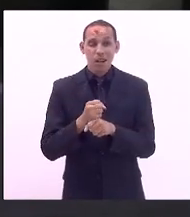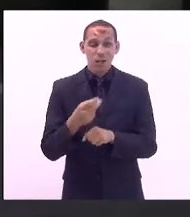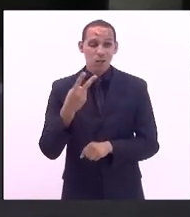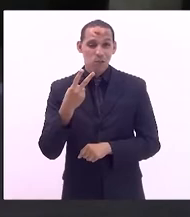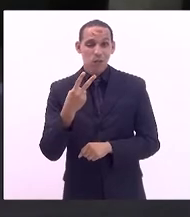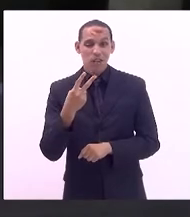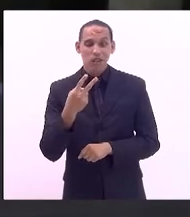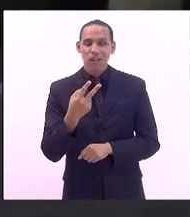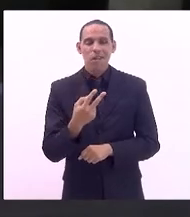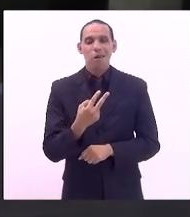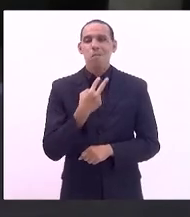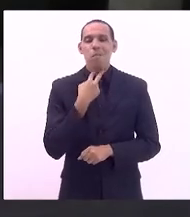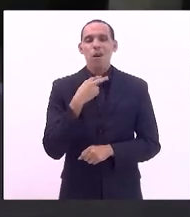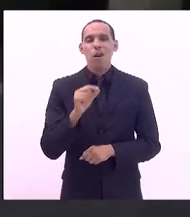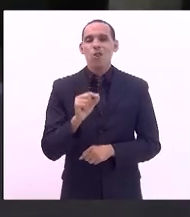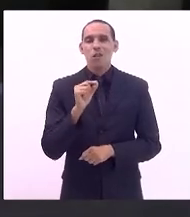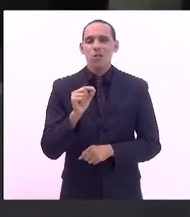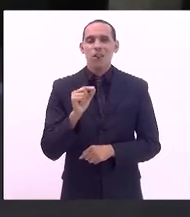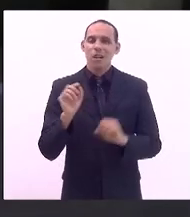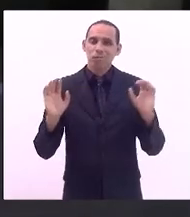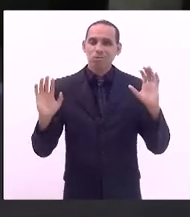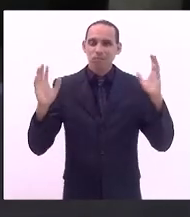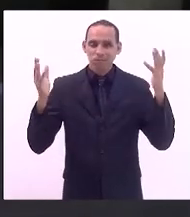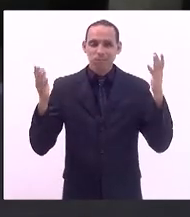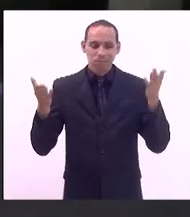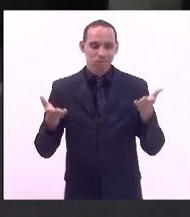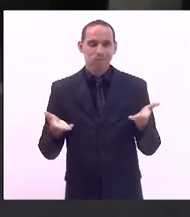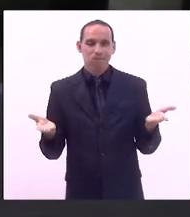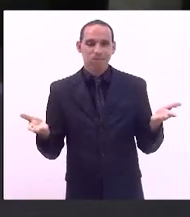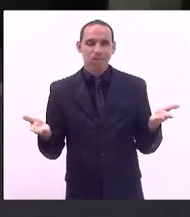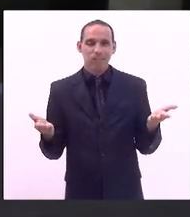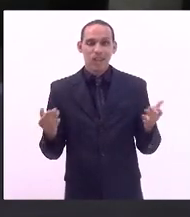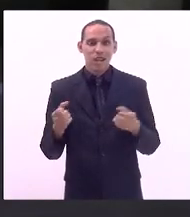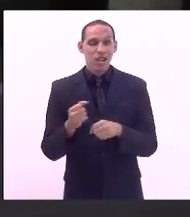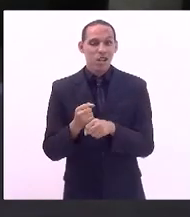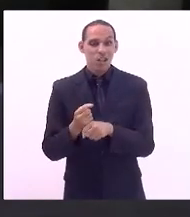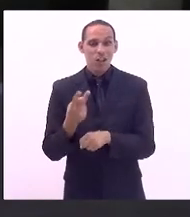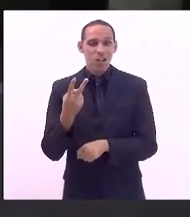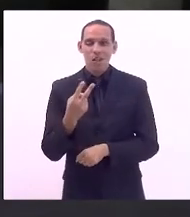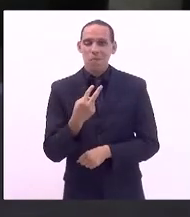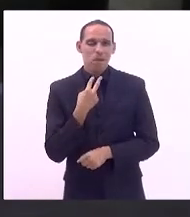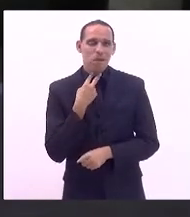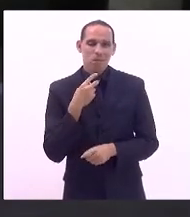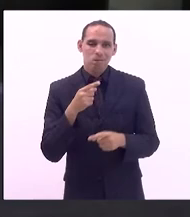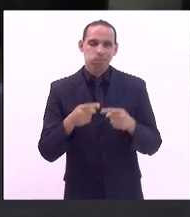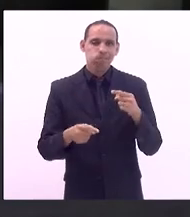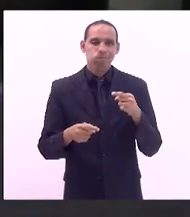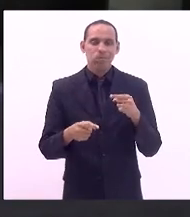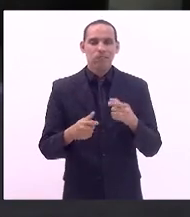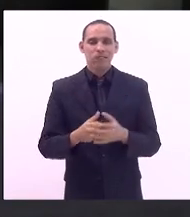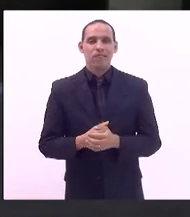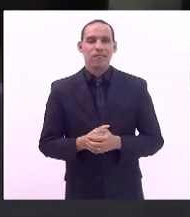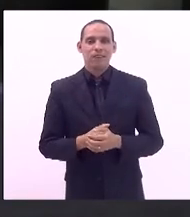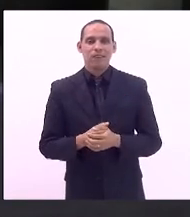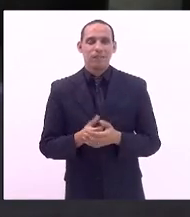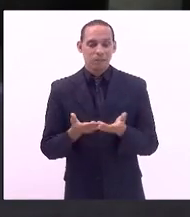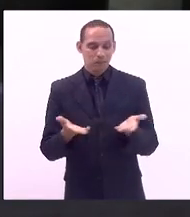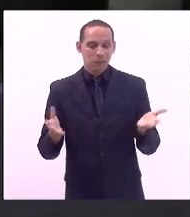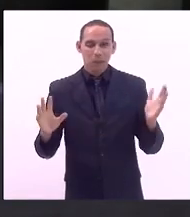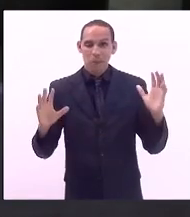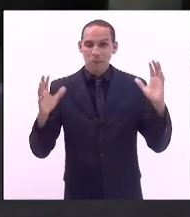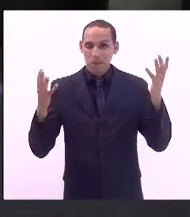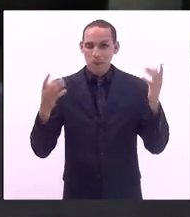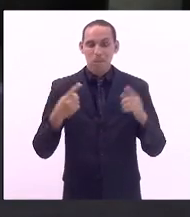sem poder fazer a a nossa comemoração ficamos dois anos sem fazer essa essa